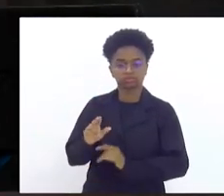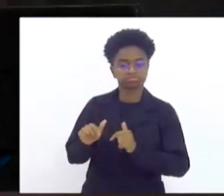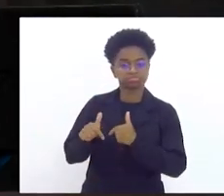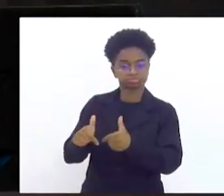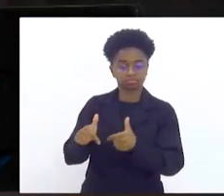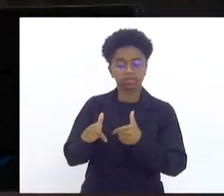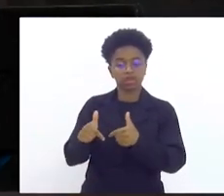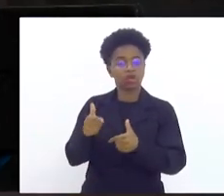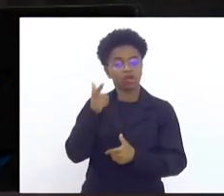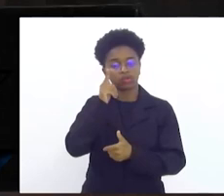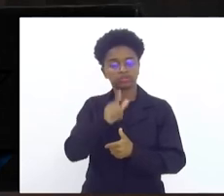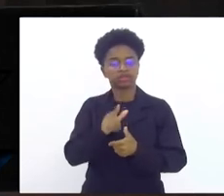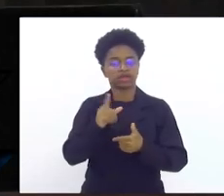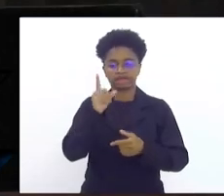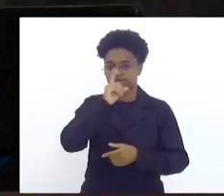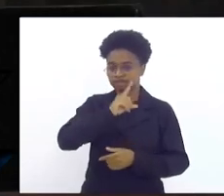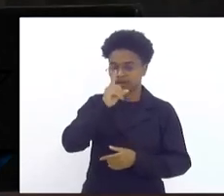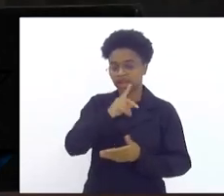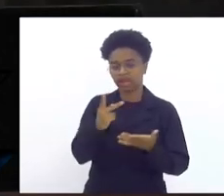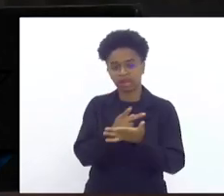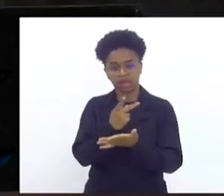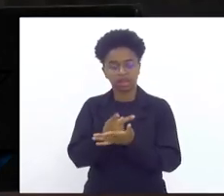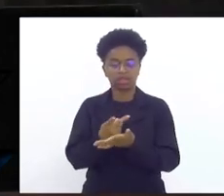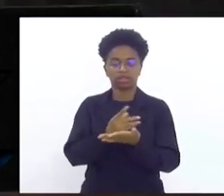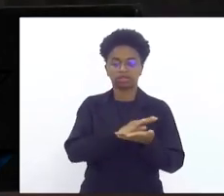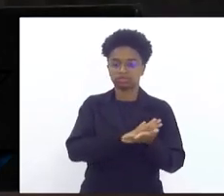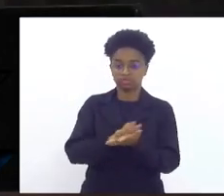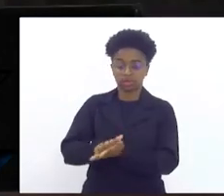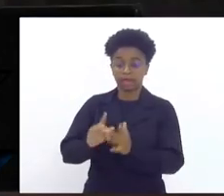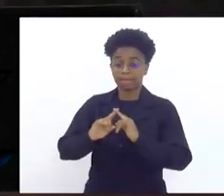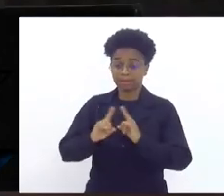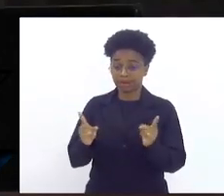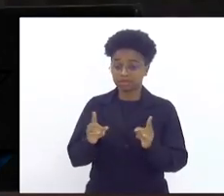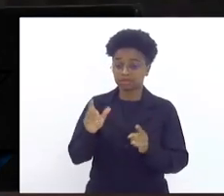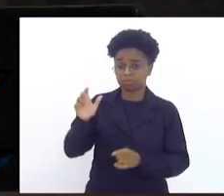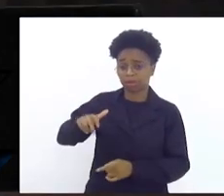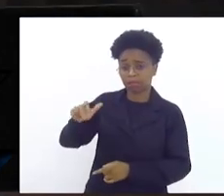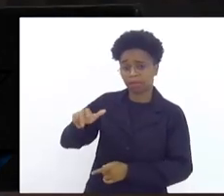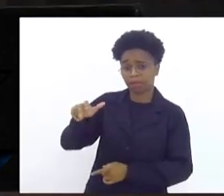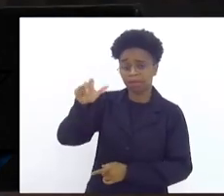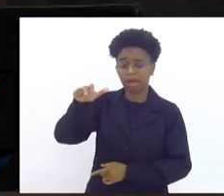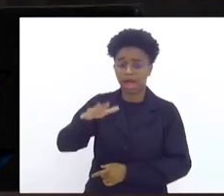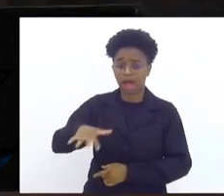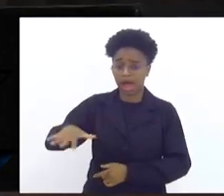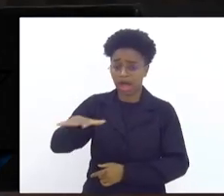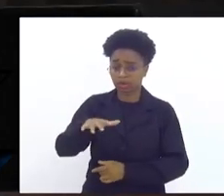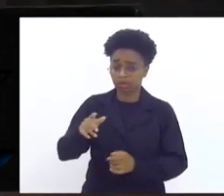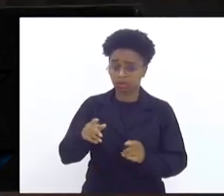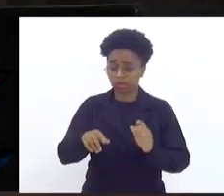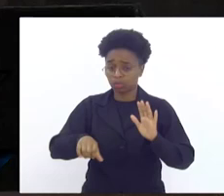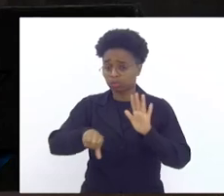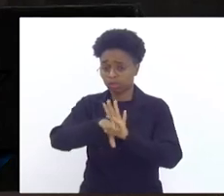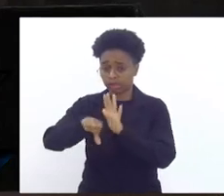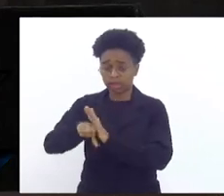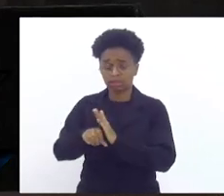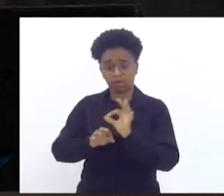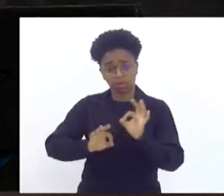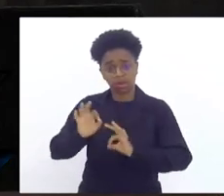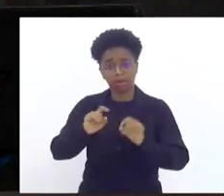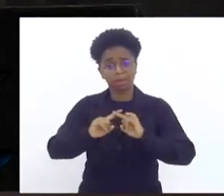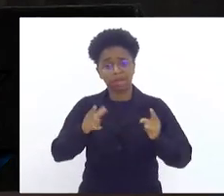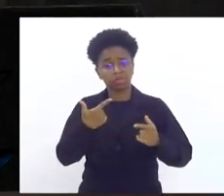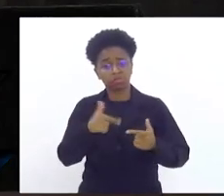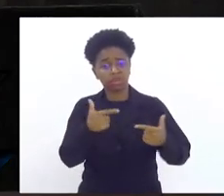combater as irregularidades o uso irregular do solo agora subiram no ambiente dominado pelo crime não houve nenhum